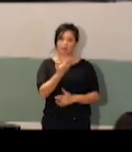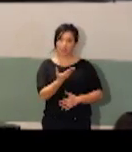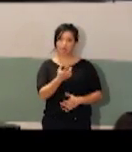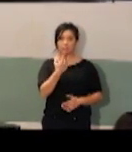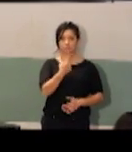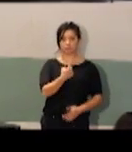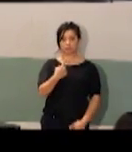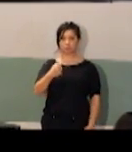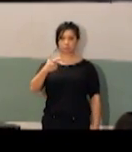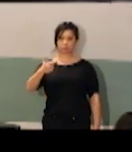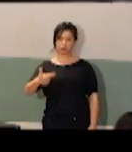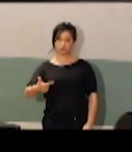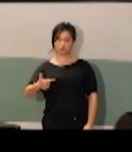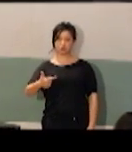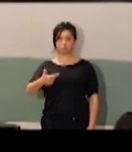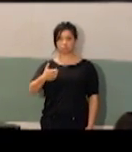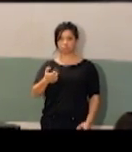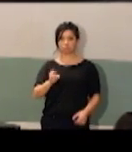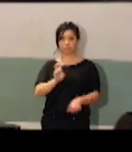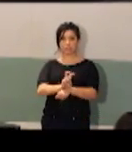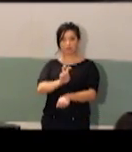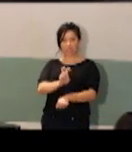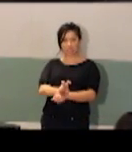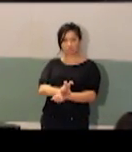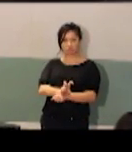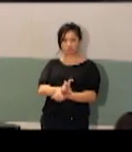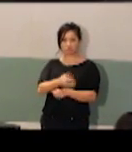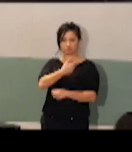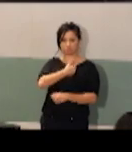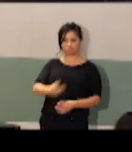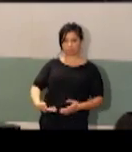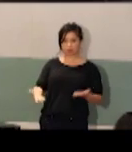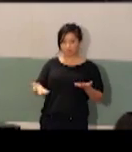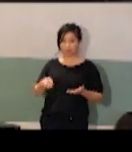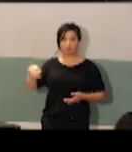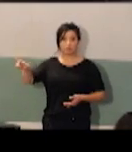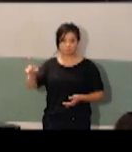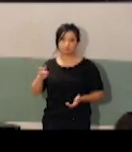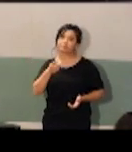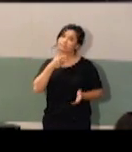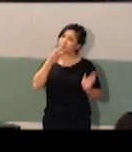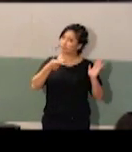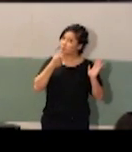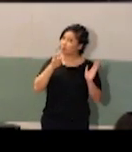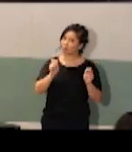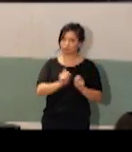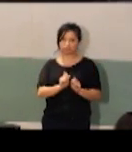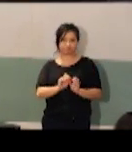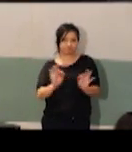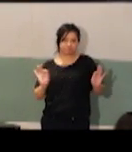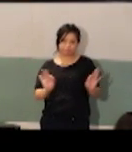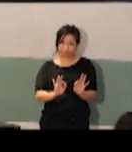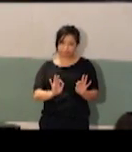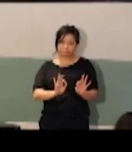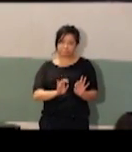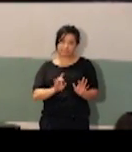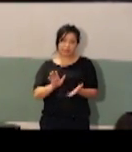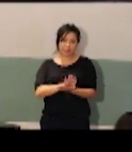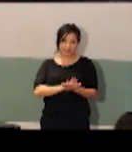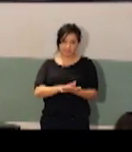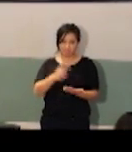governo atual. Isso promessa de campanha. Não realizaram. Estão tentando fazer somente